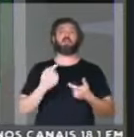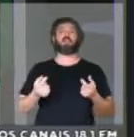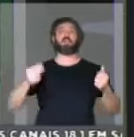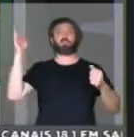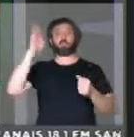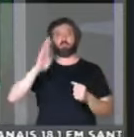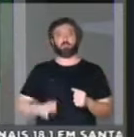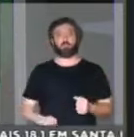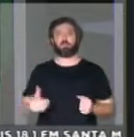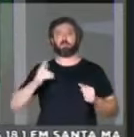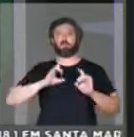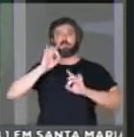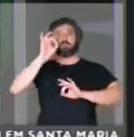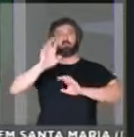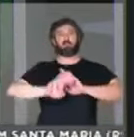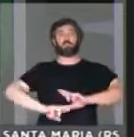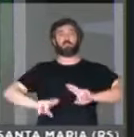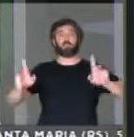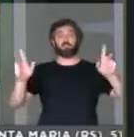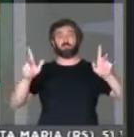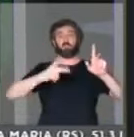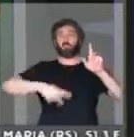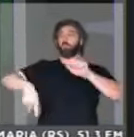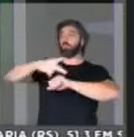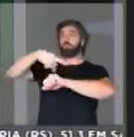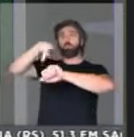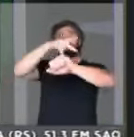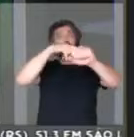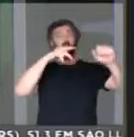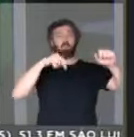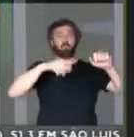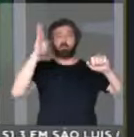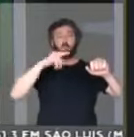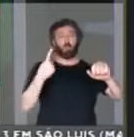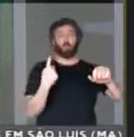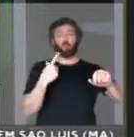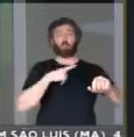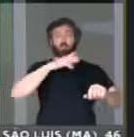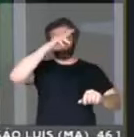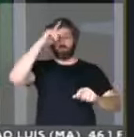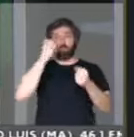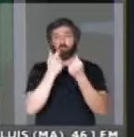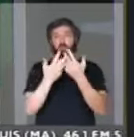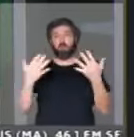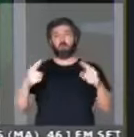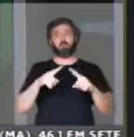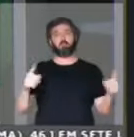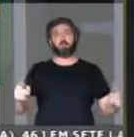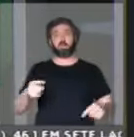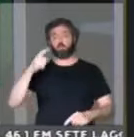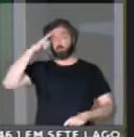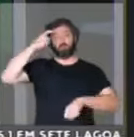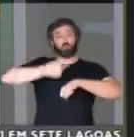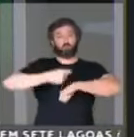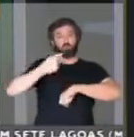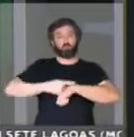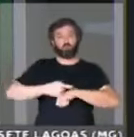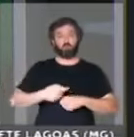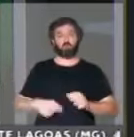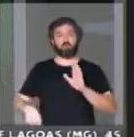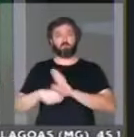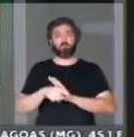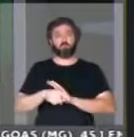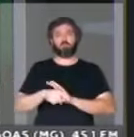um diferencial entre todos os países e que infelizmente pela estupidez e pela ignorância